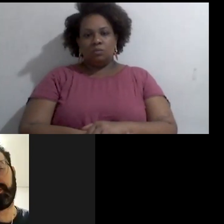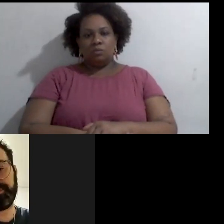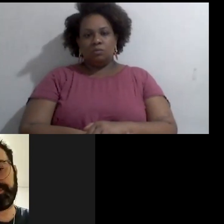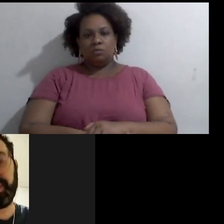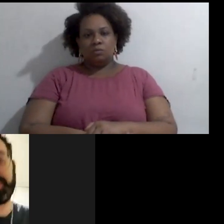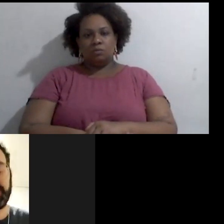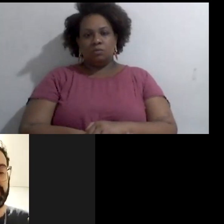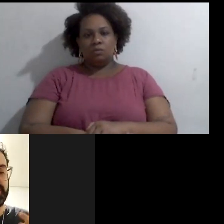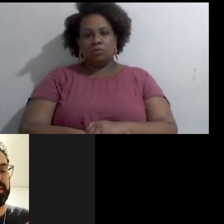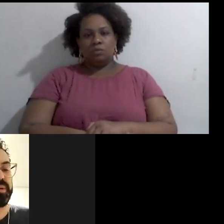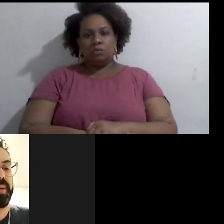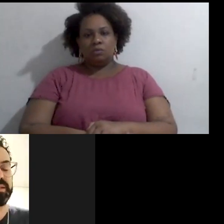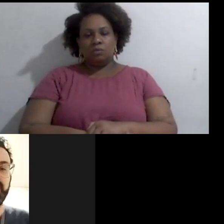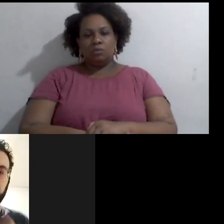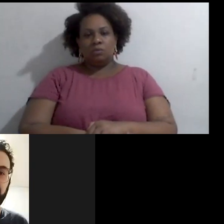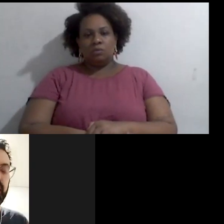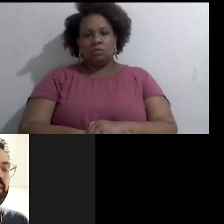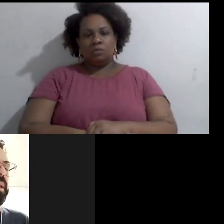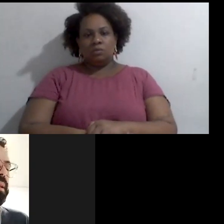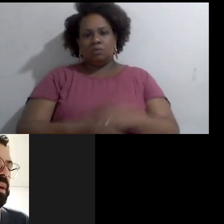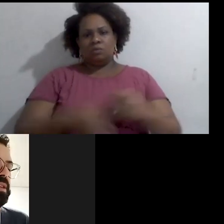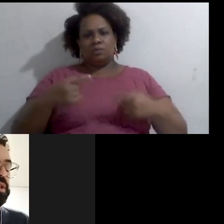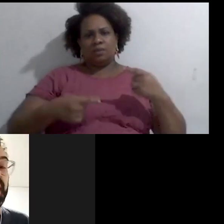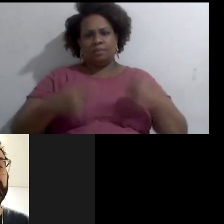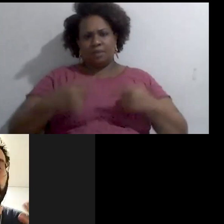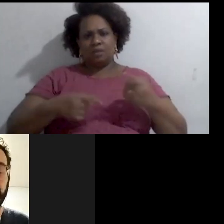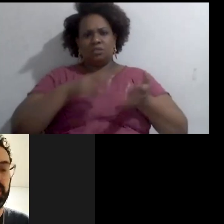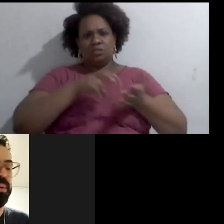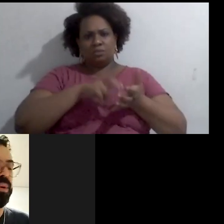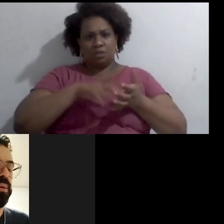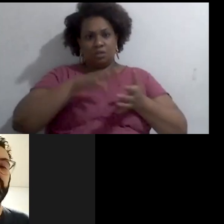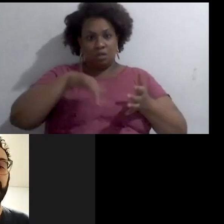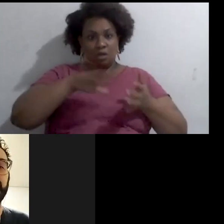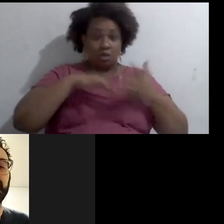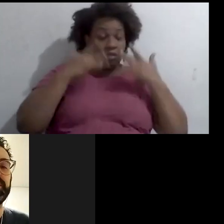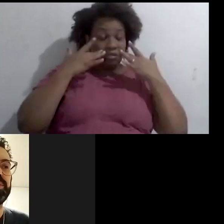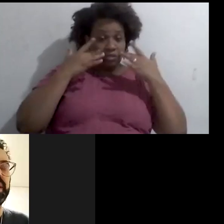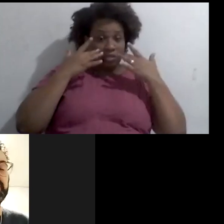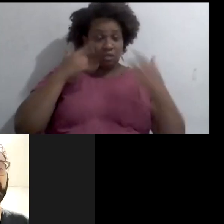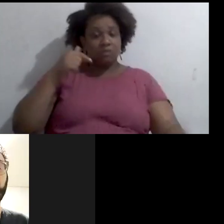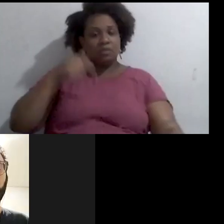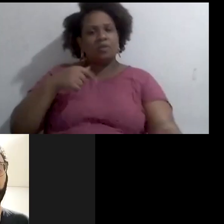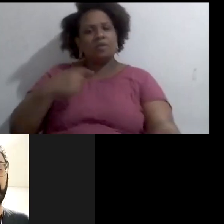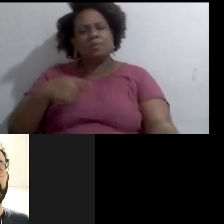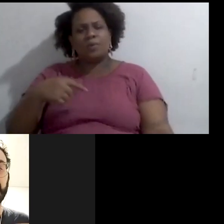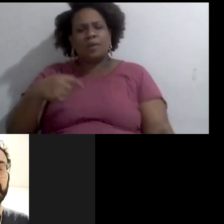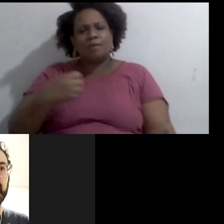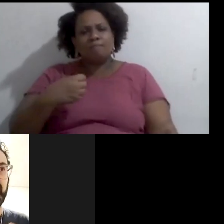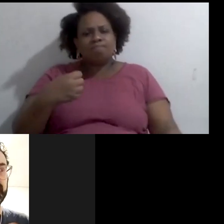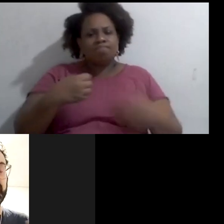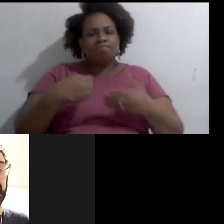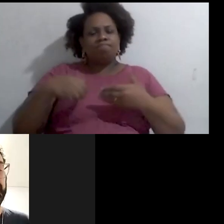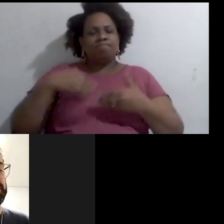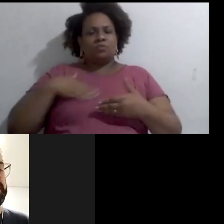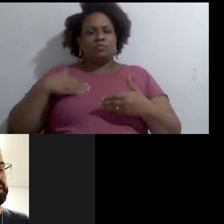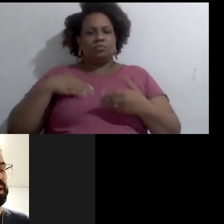dizer que venho do debate da manhã, né, pela linguagem de teatro, estou aqui por conta de uma proximidade muito grande, são duas